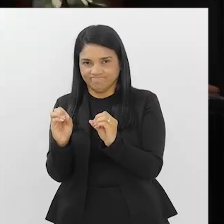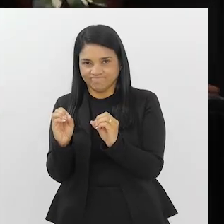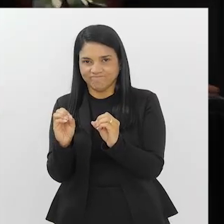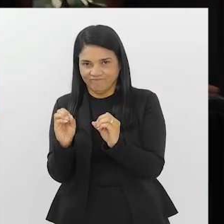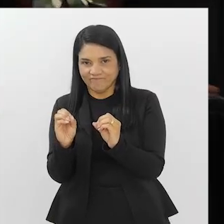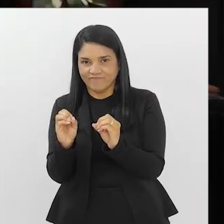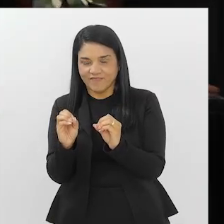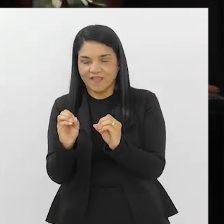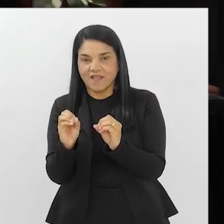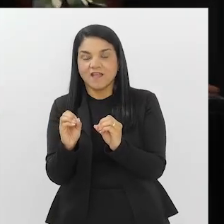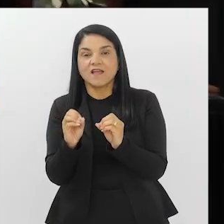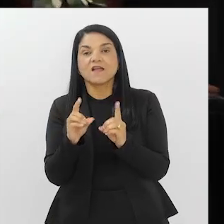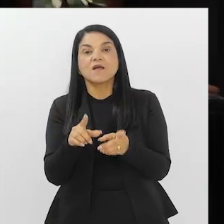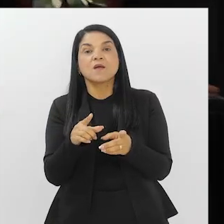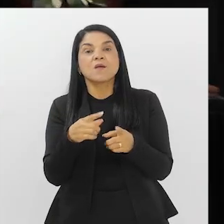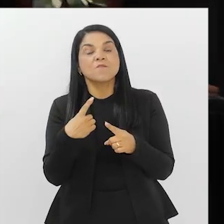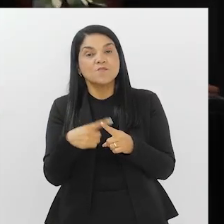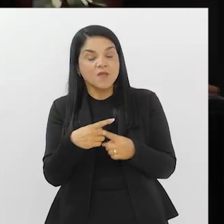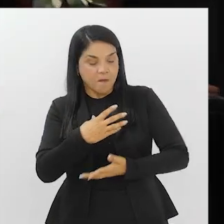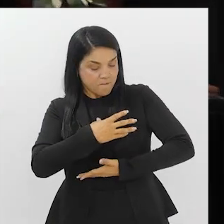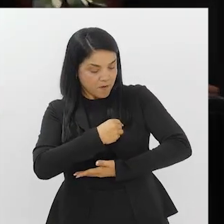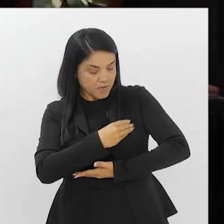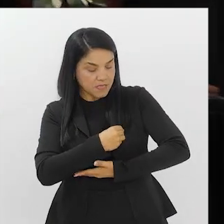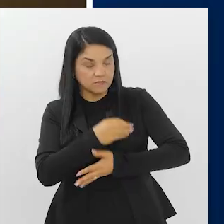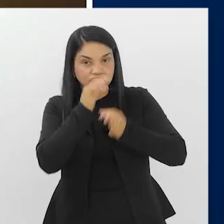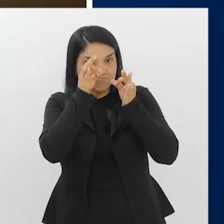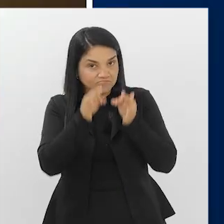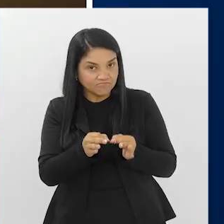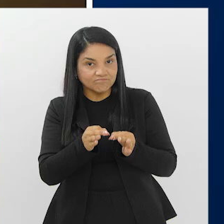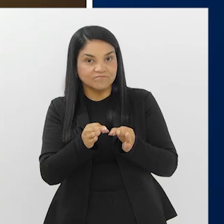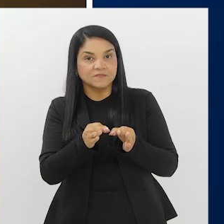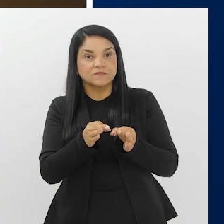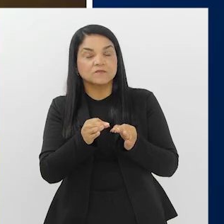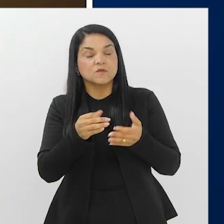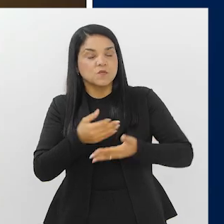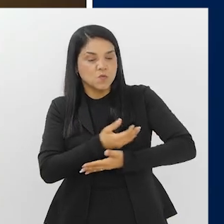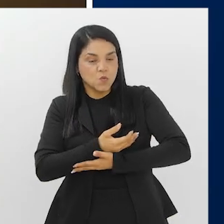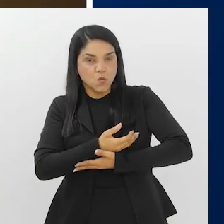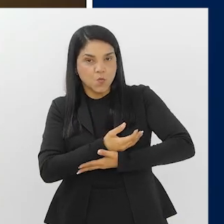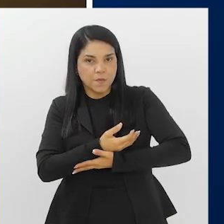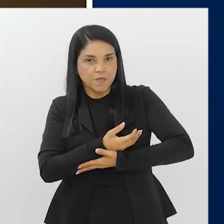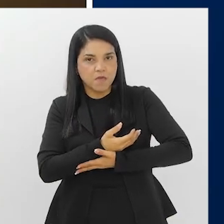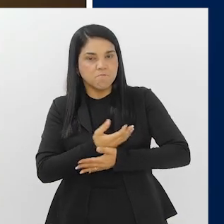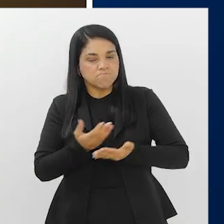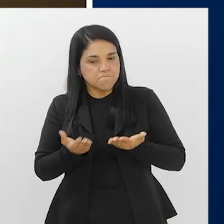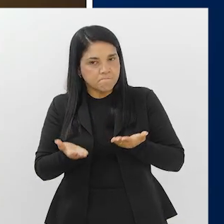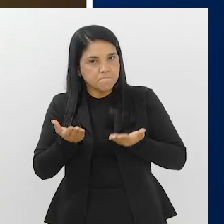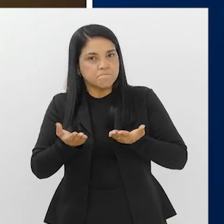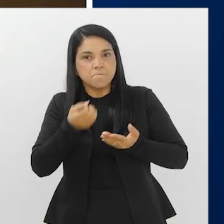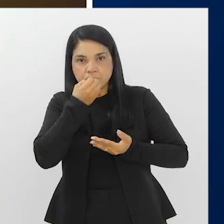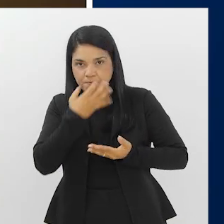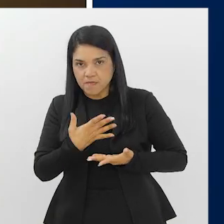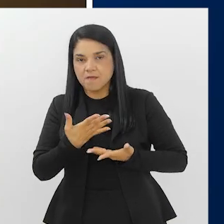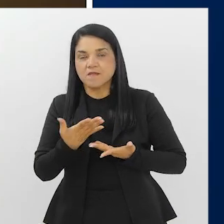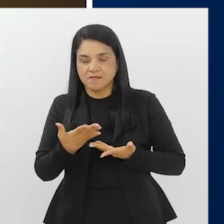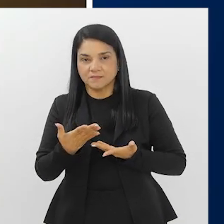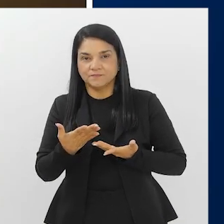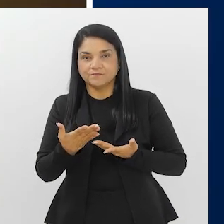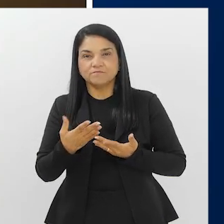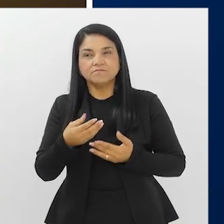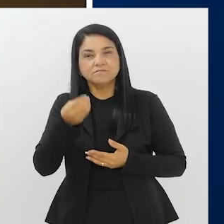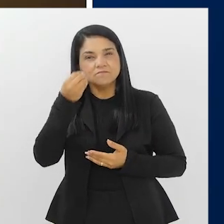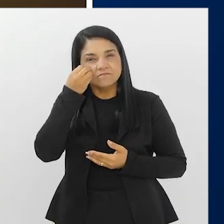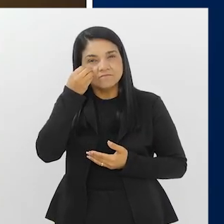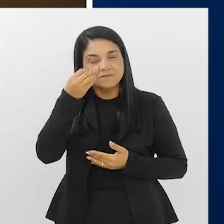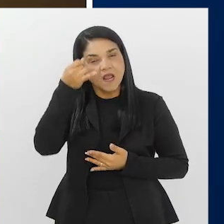de fluxo, que é quando realmente a amamentação está muito bem estabelecida e o bebê vem ganhando peso. Então, a